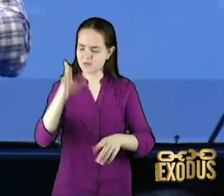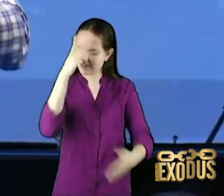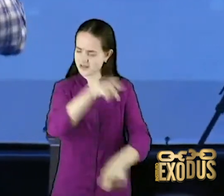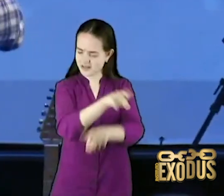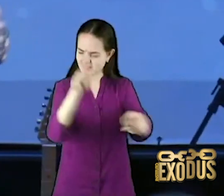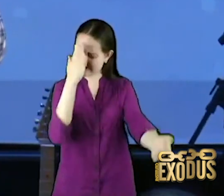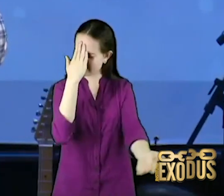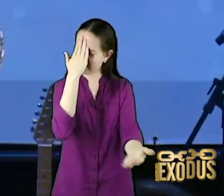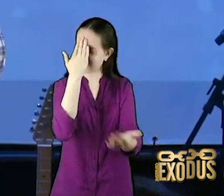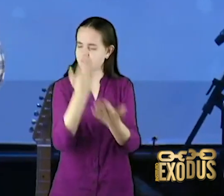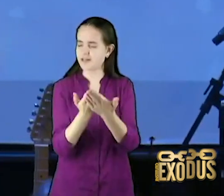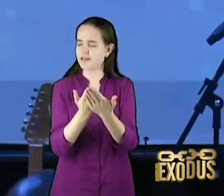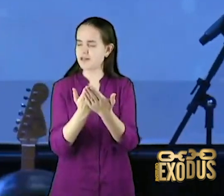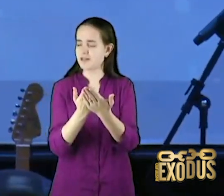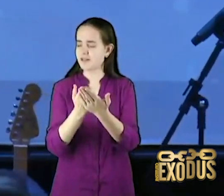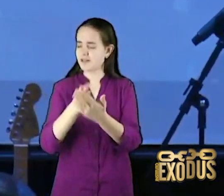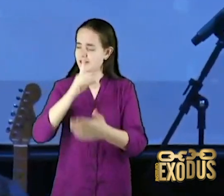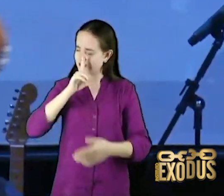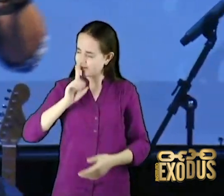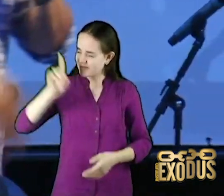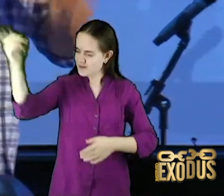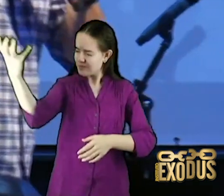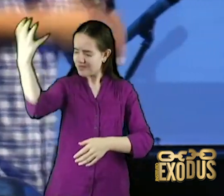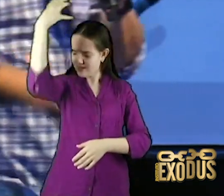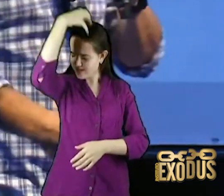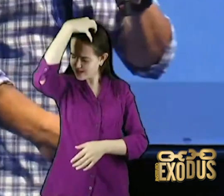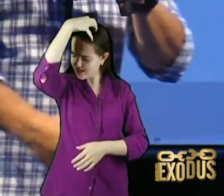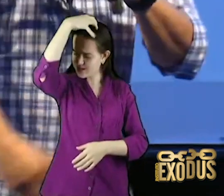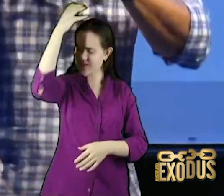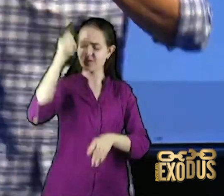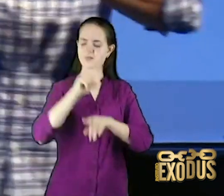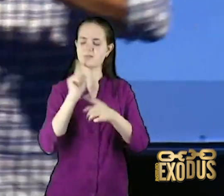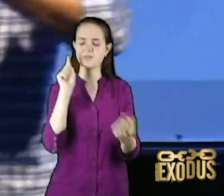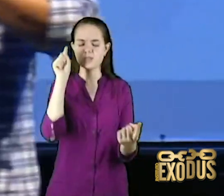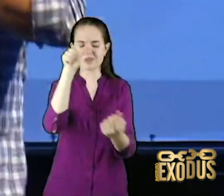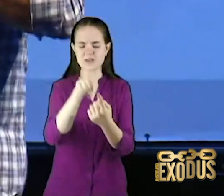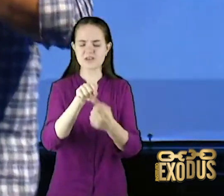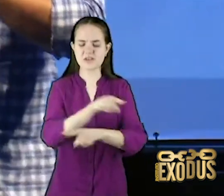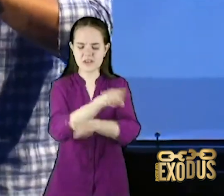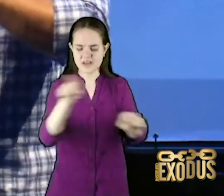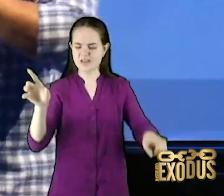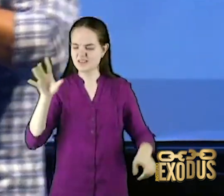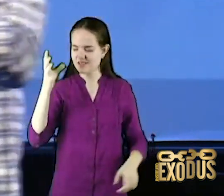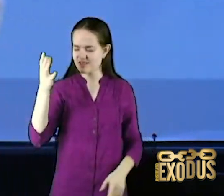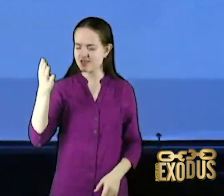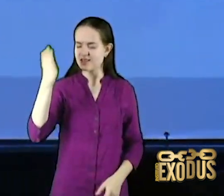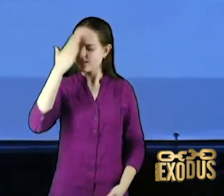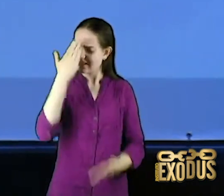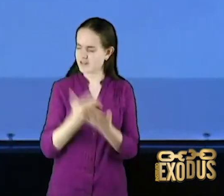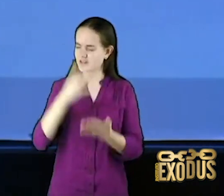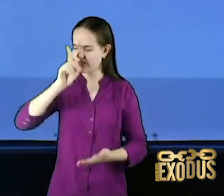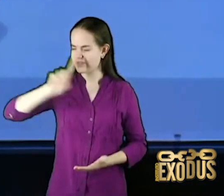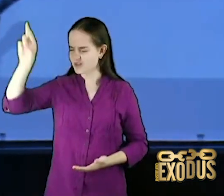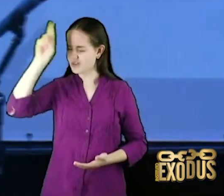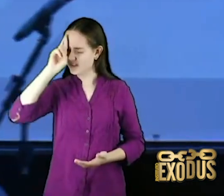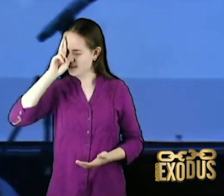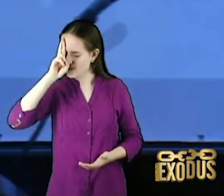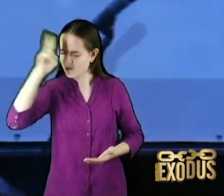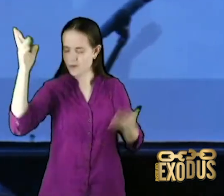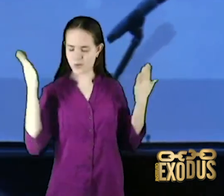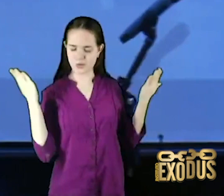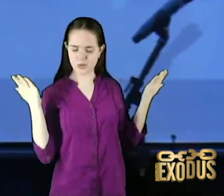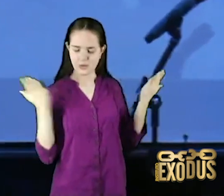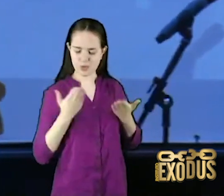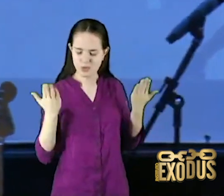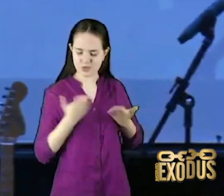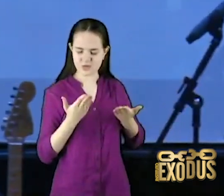Deus que reina, para que eles creiam que o Senhor é o Deus do ontem, é o Deus do hoje, é o Deus